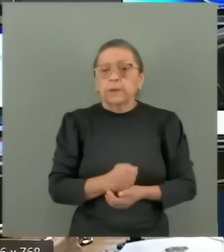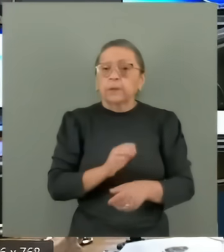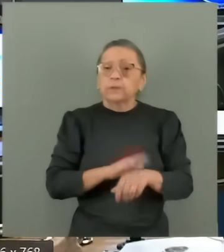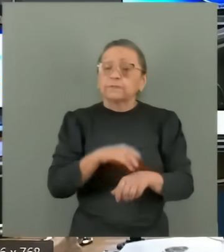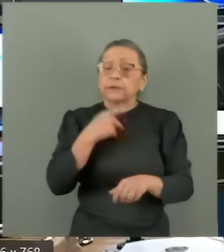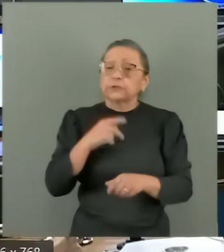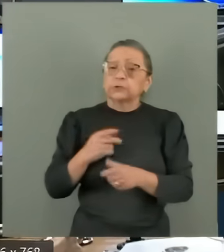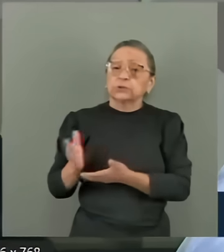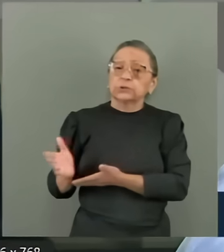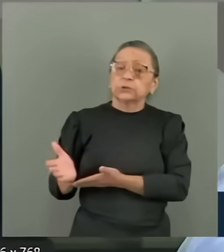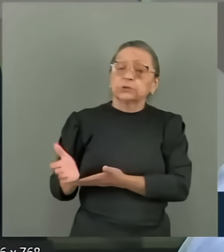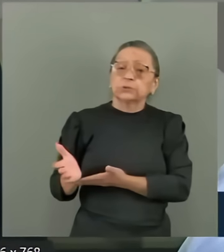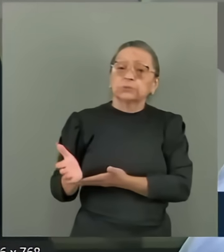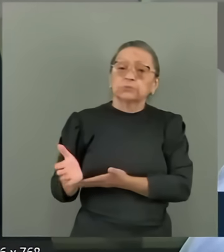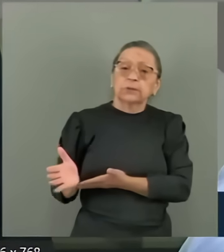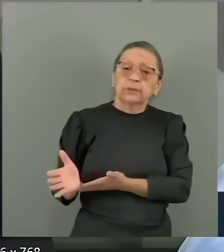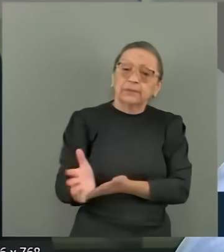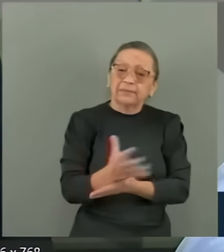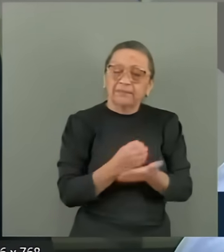dados de números de fila,